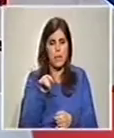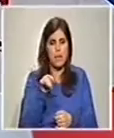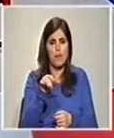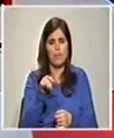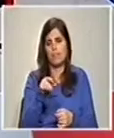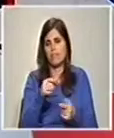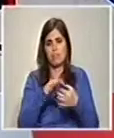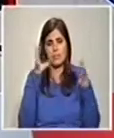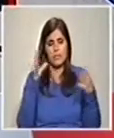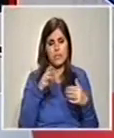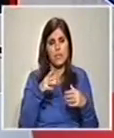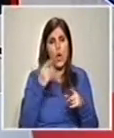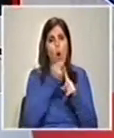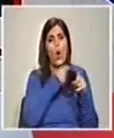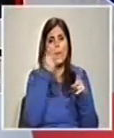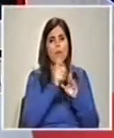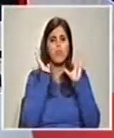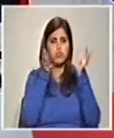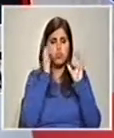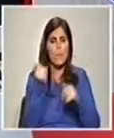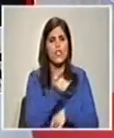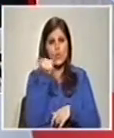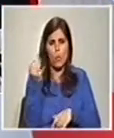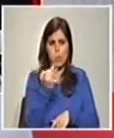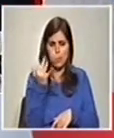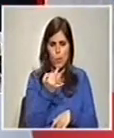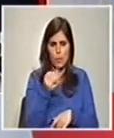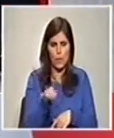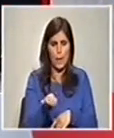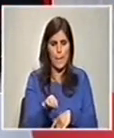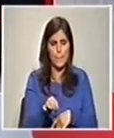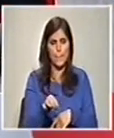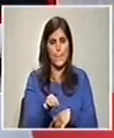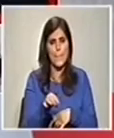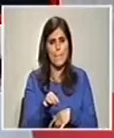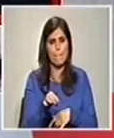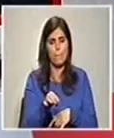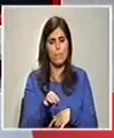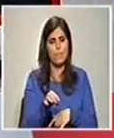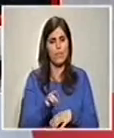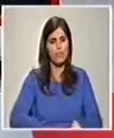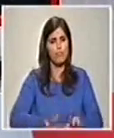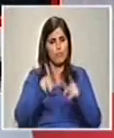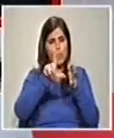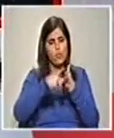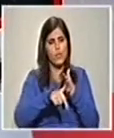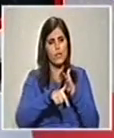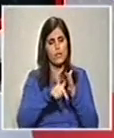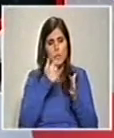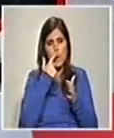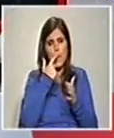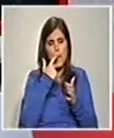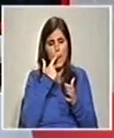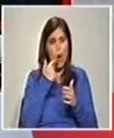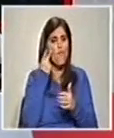caixa. Por exemplo, para combater a obesidade, há uma instituição aqui do Porto que está a caminhar num projeto Cão Vida, que é o projeto